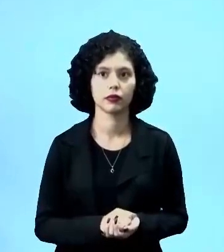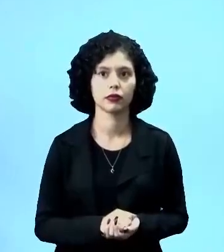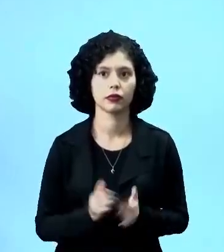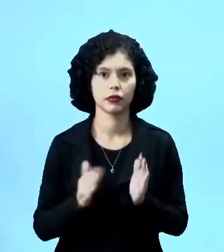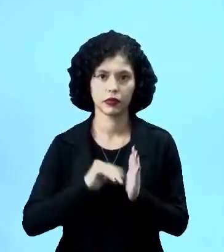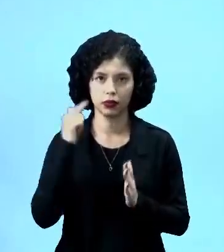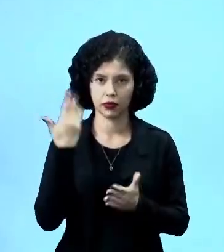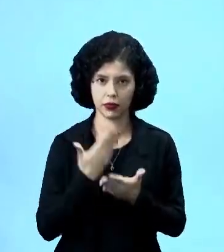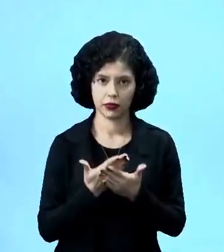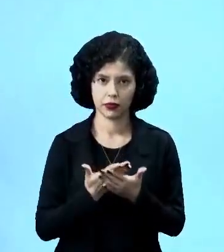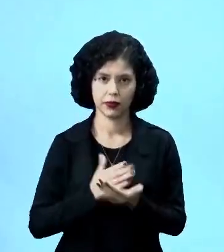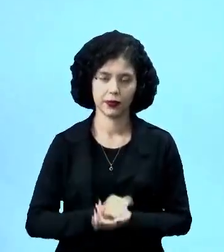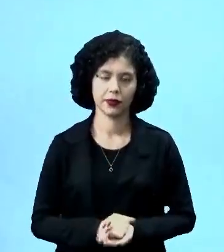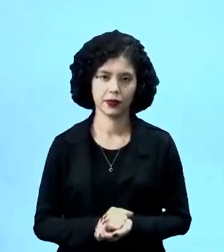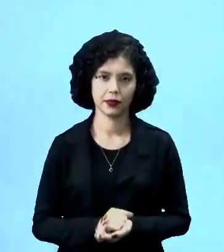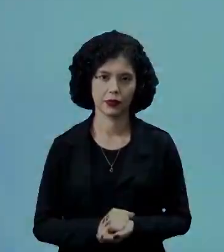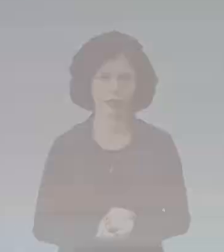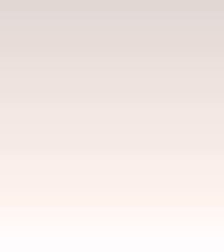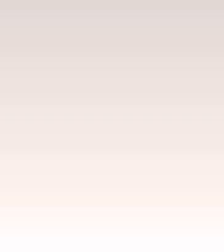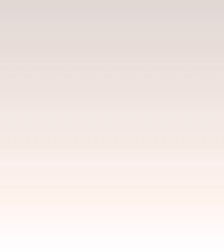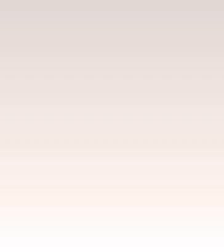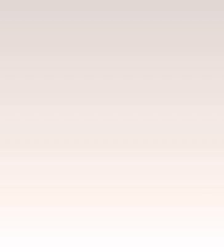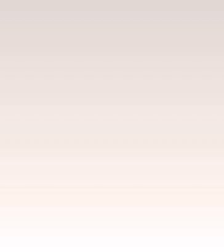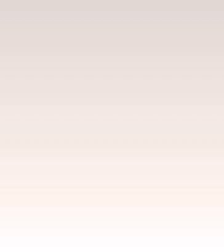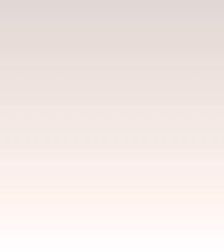até a próxima aula